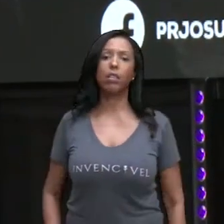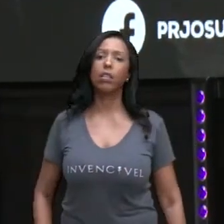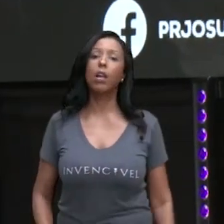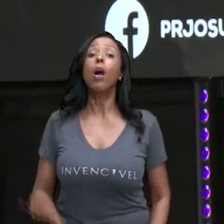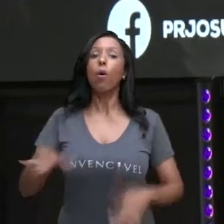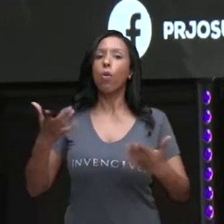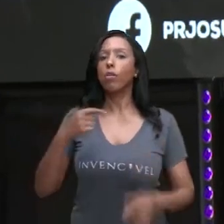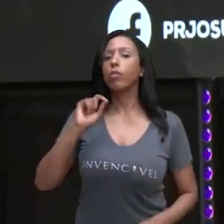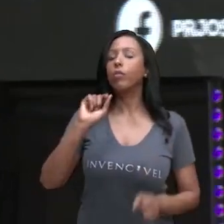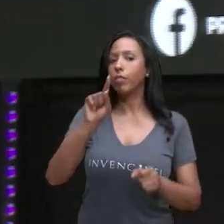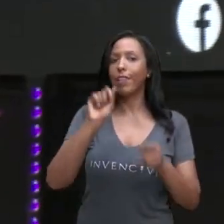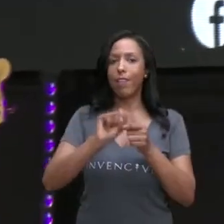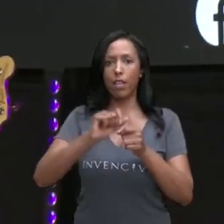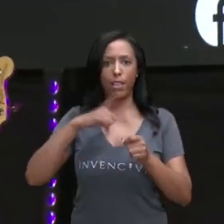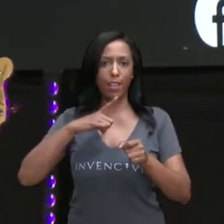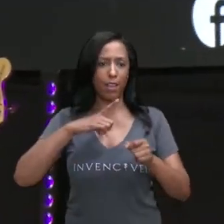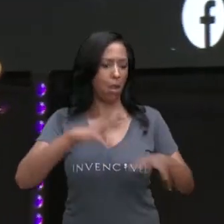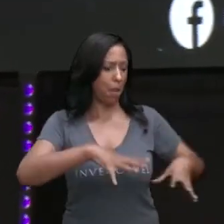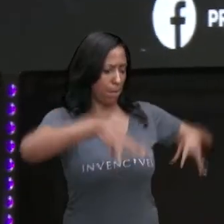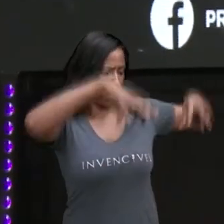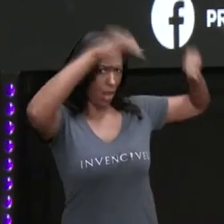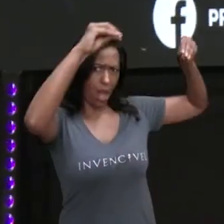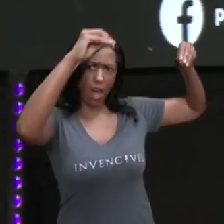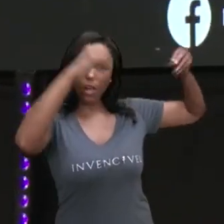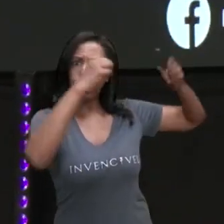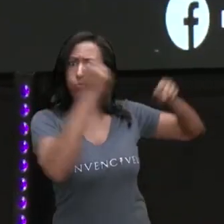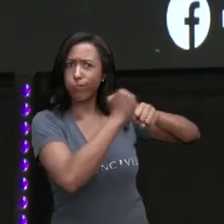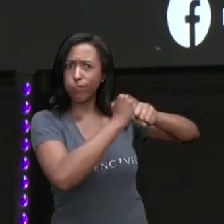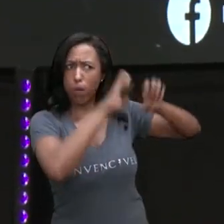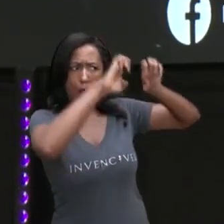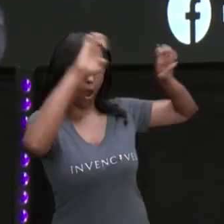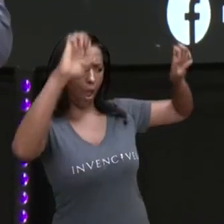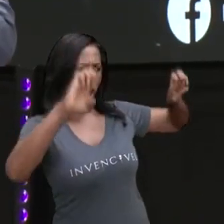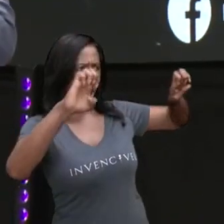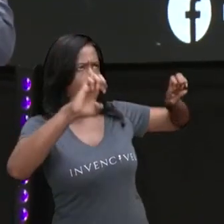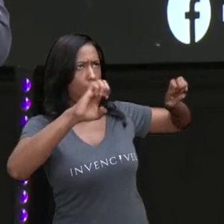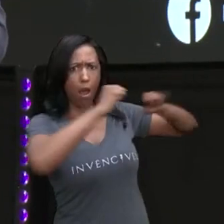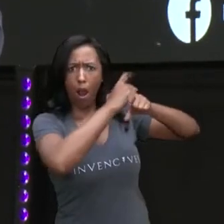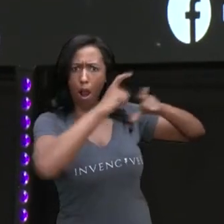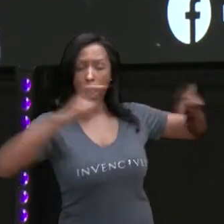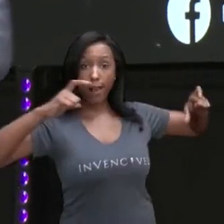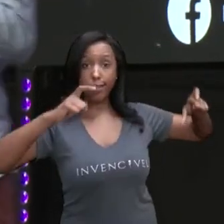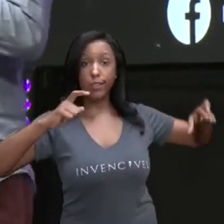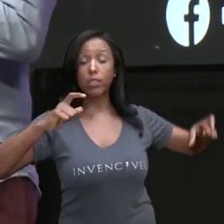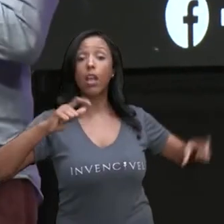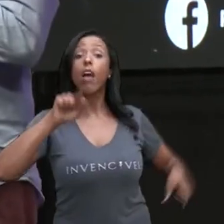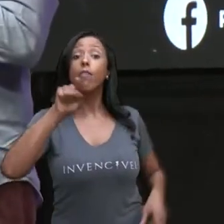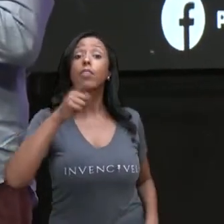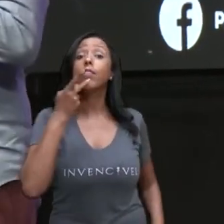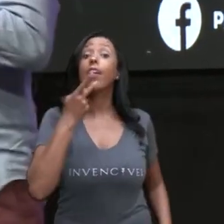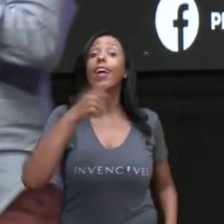O arquiteto. Deixa eu te perguntar, o arquiteto bota tijolo lá? Ele bota argamassa? Ele bota o